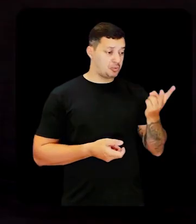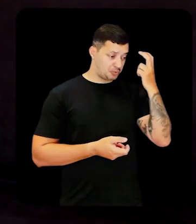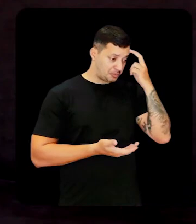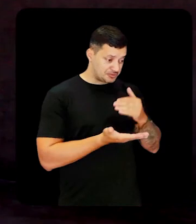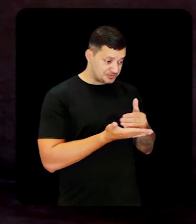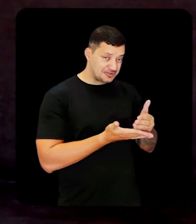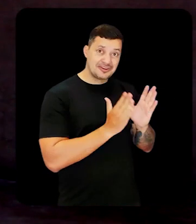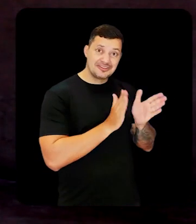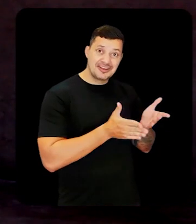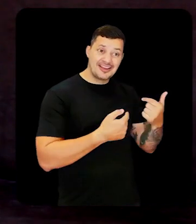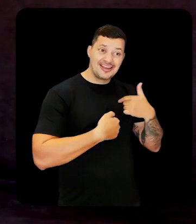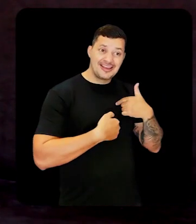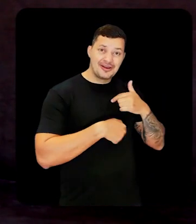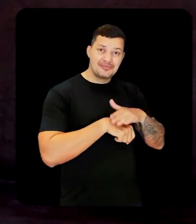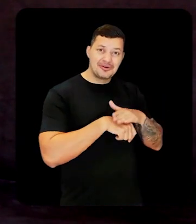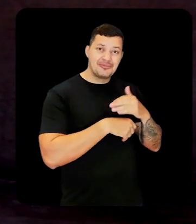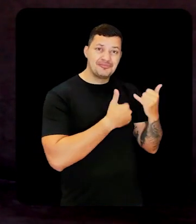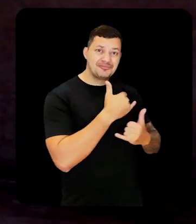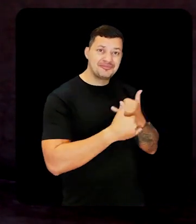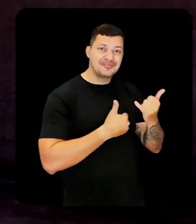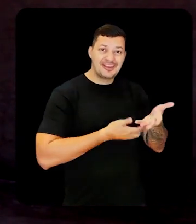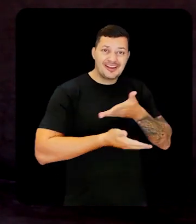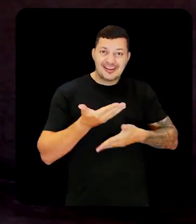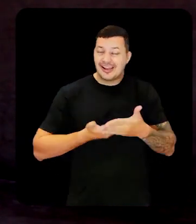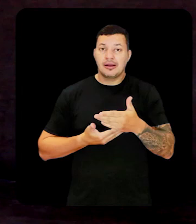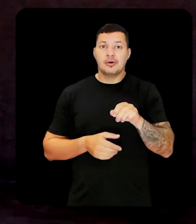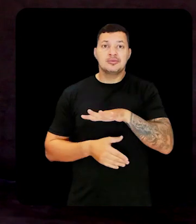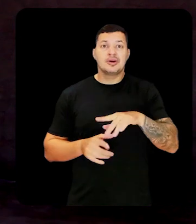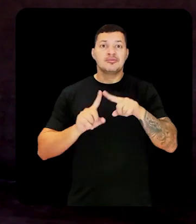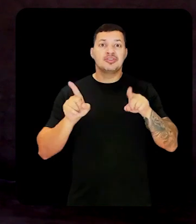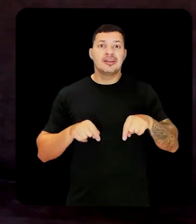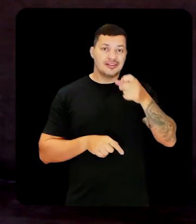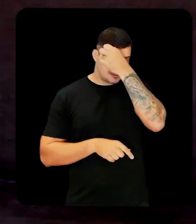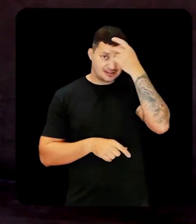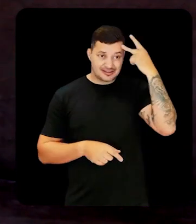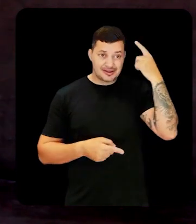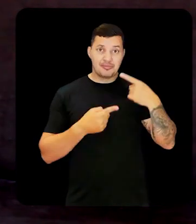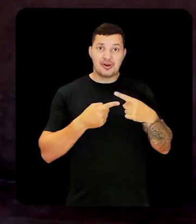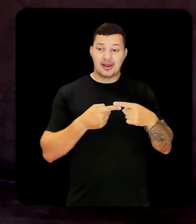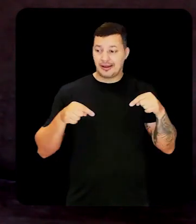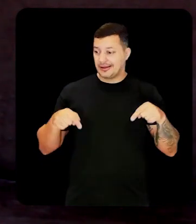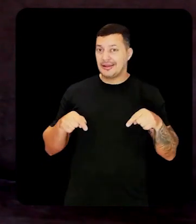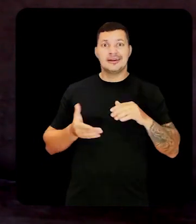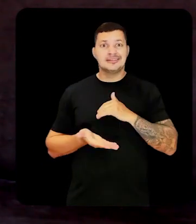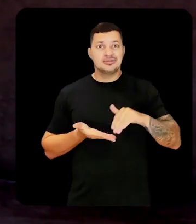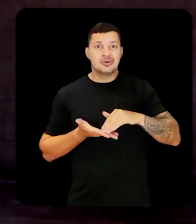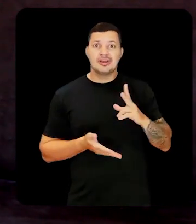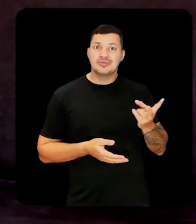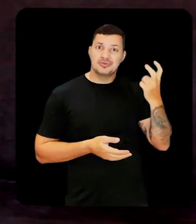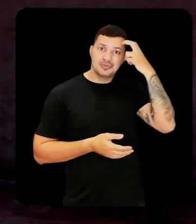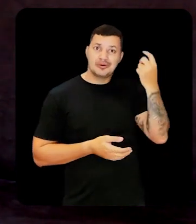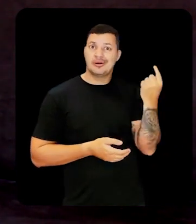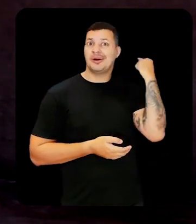E a cultura começou assim. Eu digo que começou de brincadeira com o pessoal da prefeitura. Porque São Pedro não havia secretaria